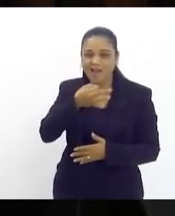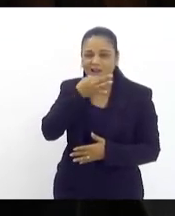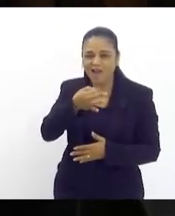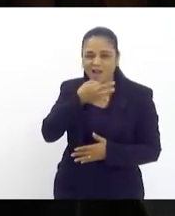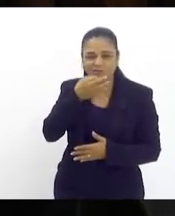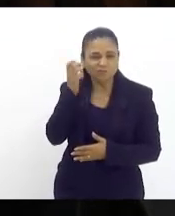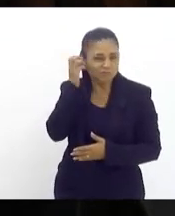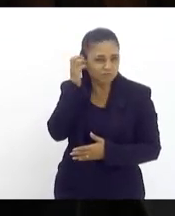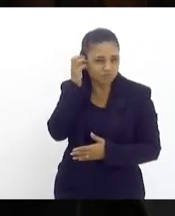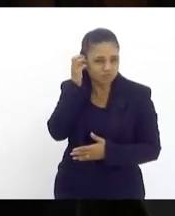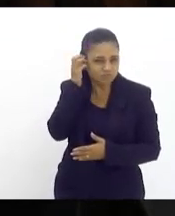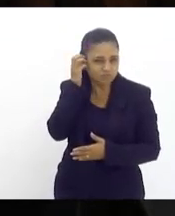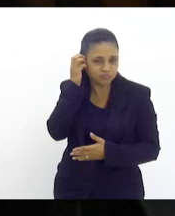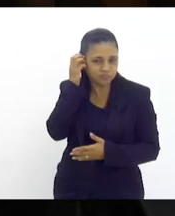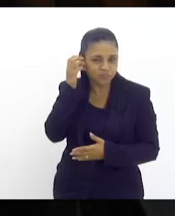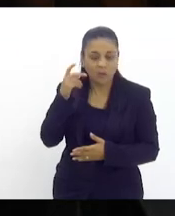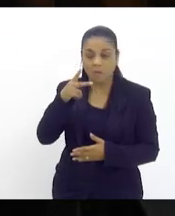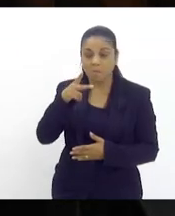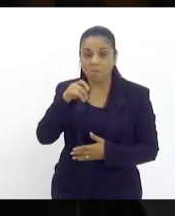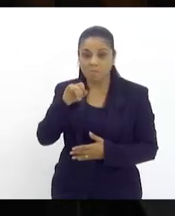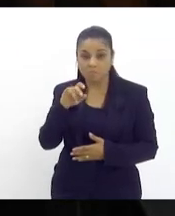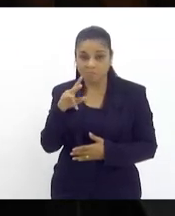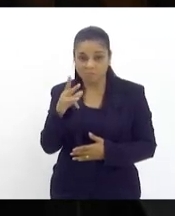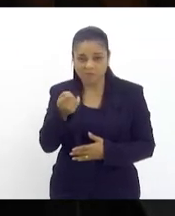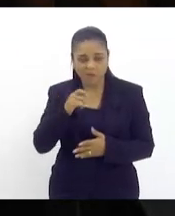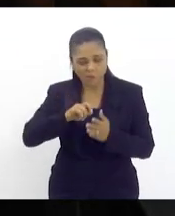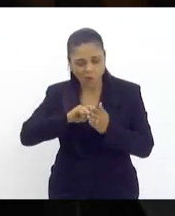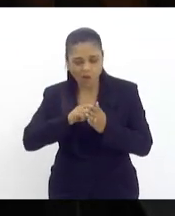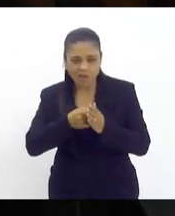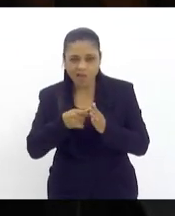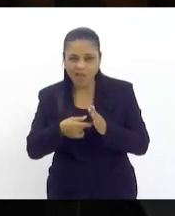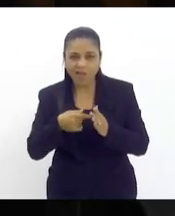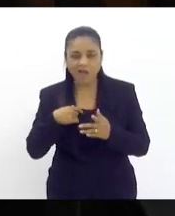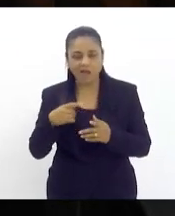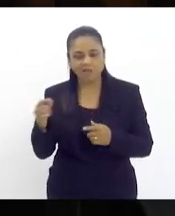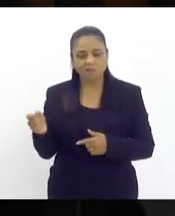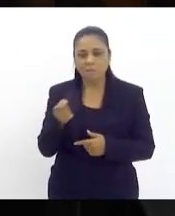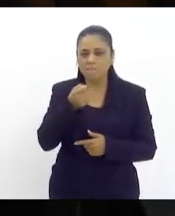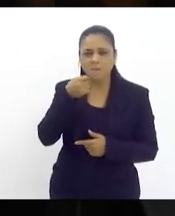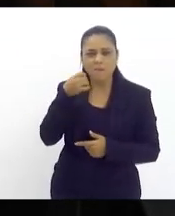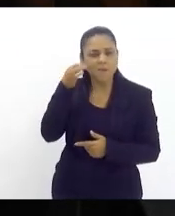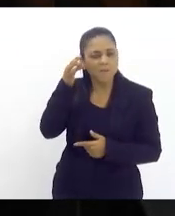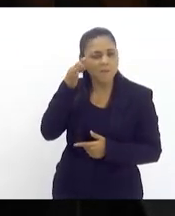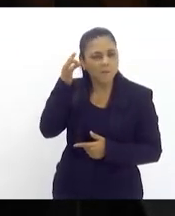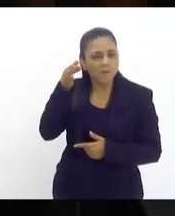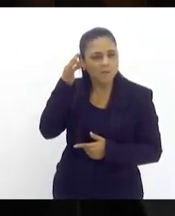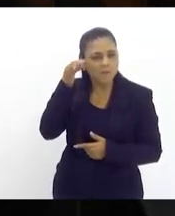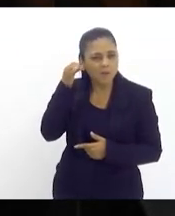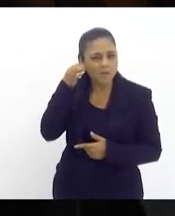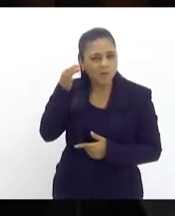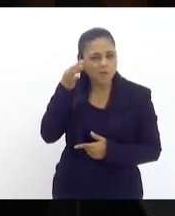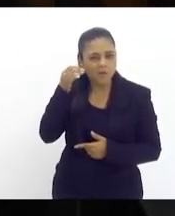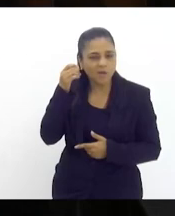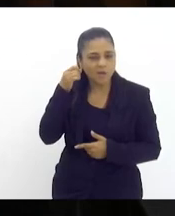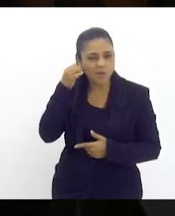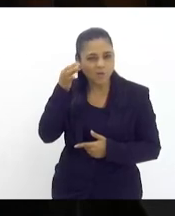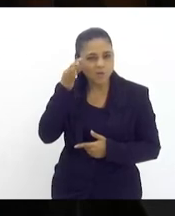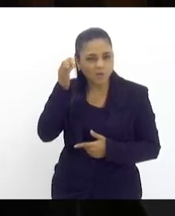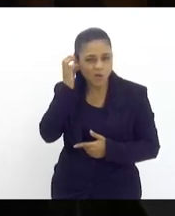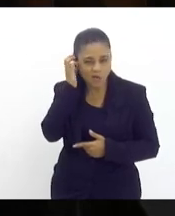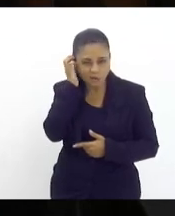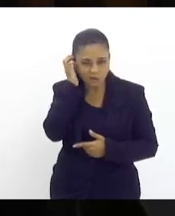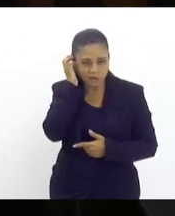liguei radinho de pilha e lá entrou locutor com a sua voz bonita e